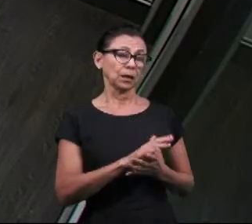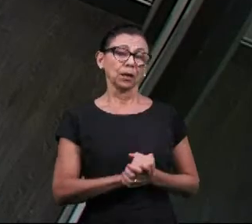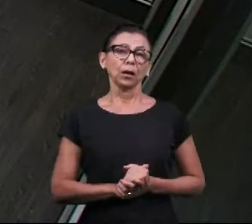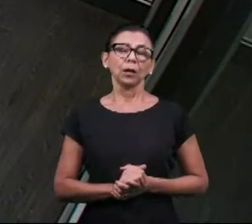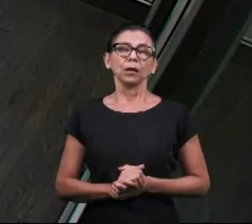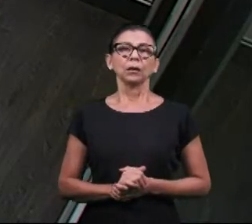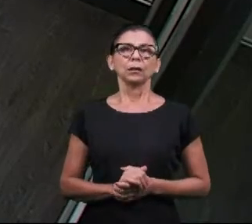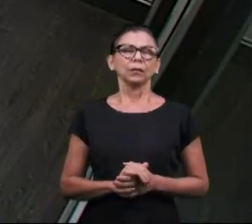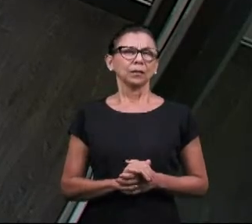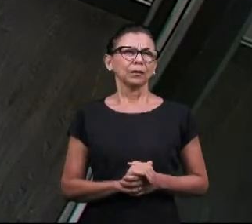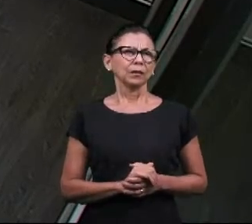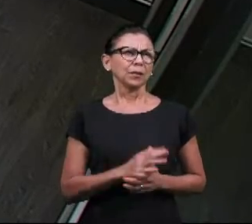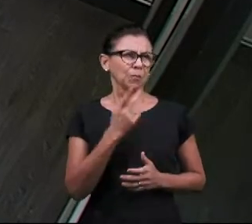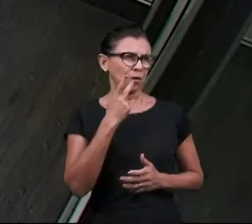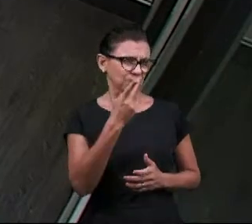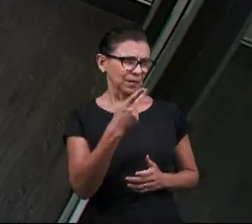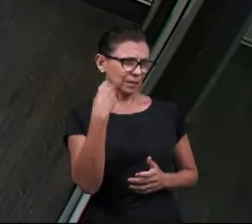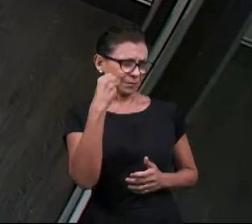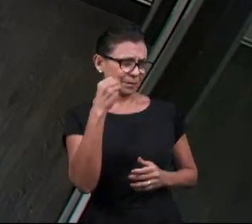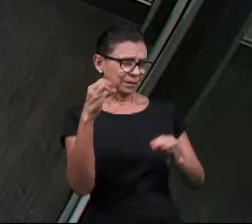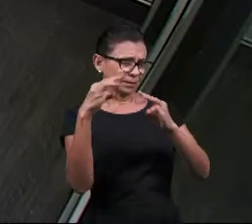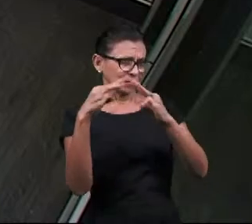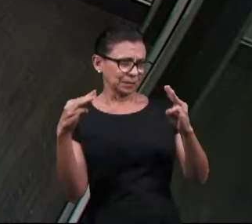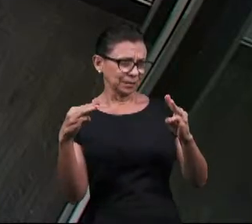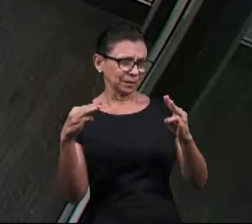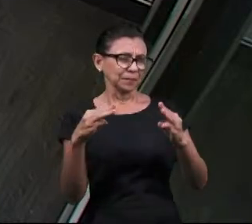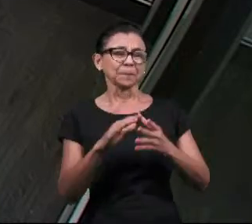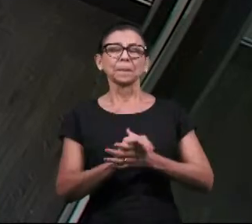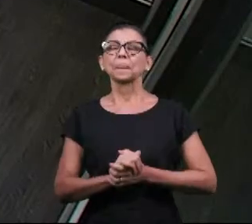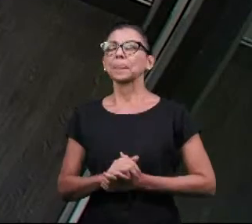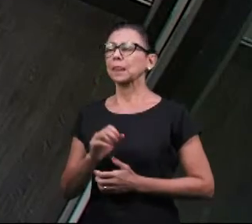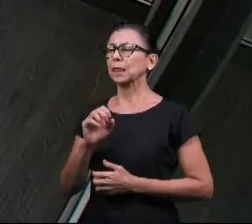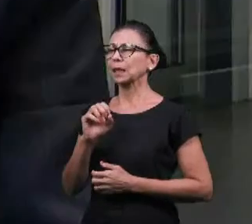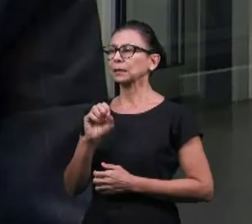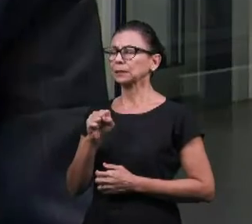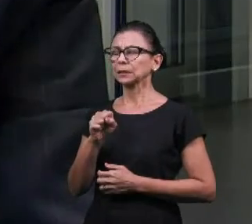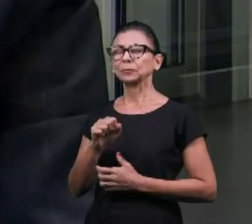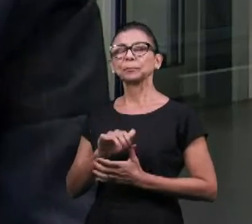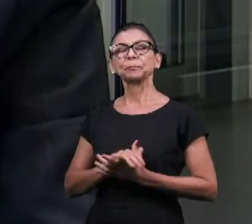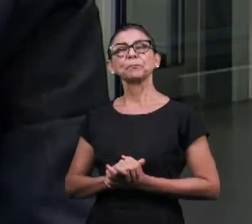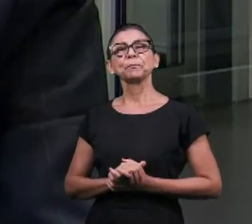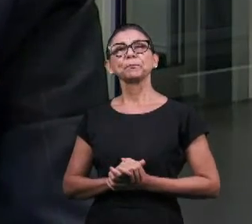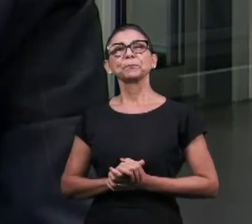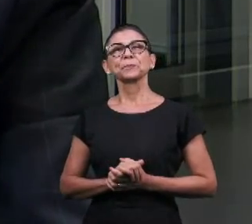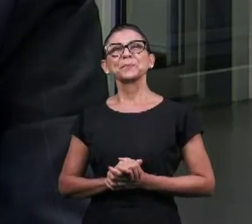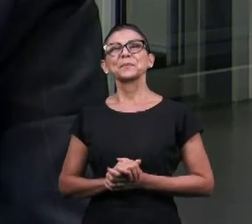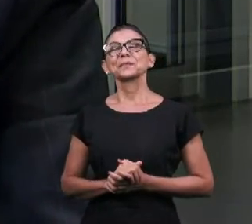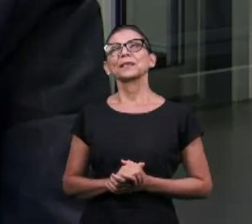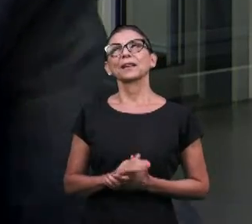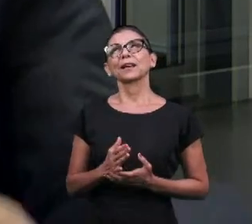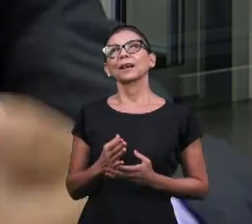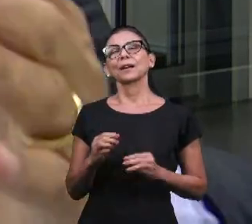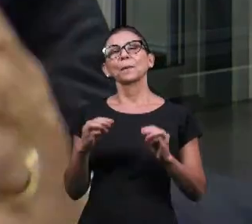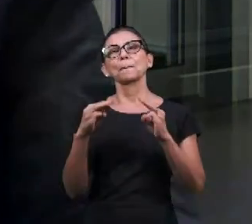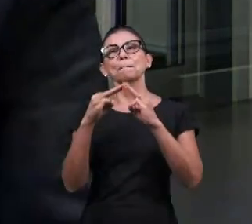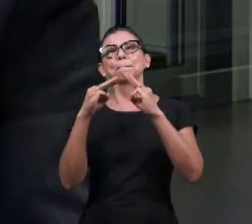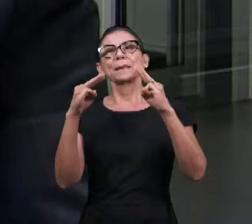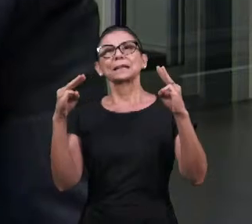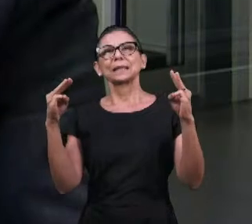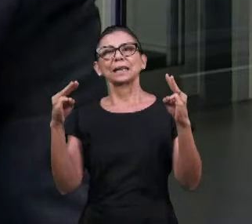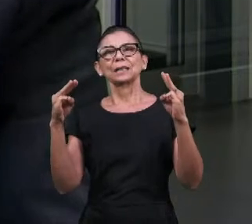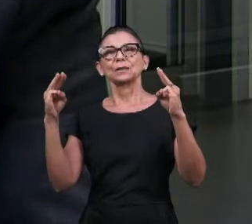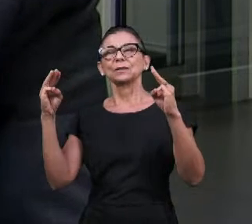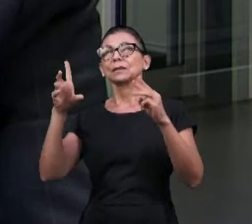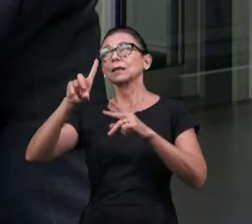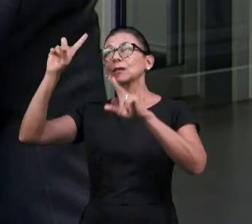eu posso falar da experiência do Manaim? Pode, claro. O Manaim também foi assim, Deus nos presenteou